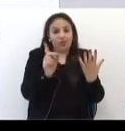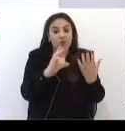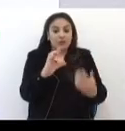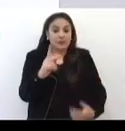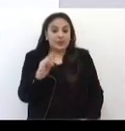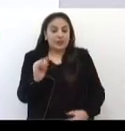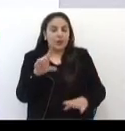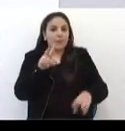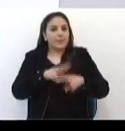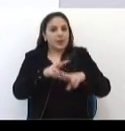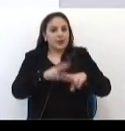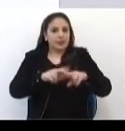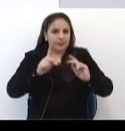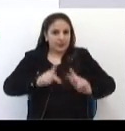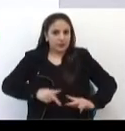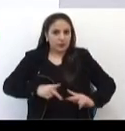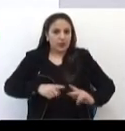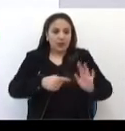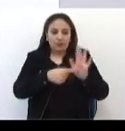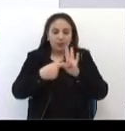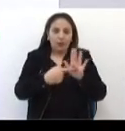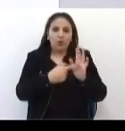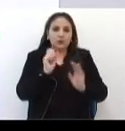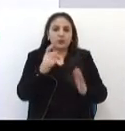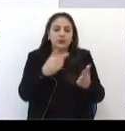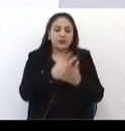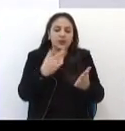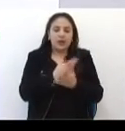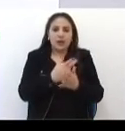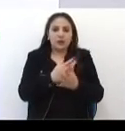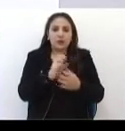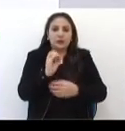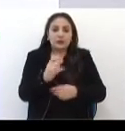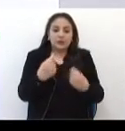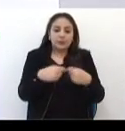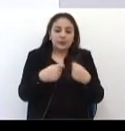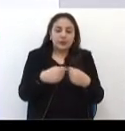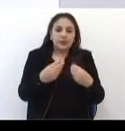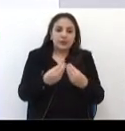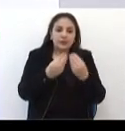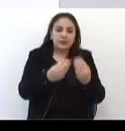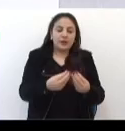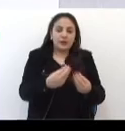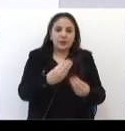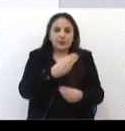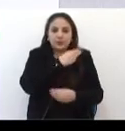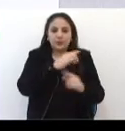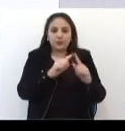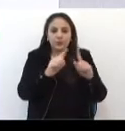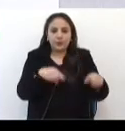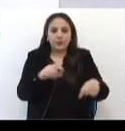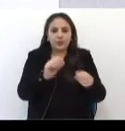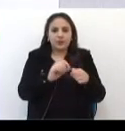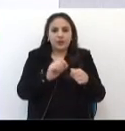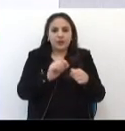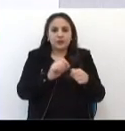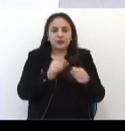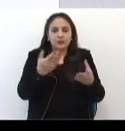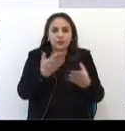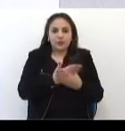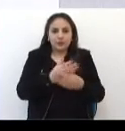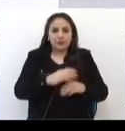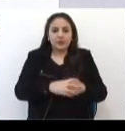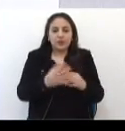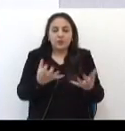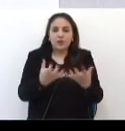prender ninguém. A CPI ela faz apontamentos e acaba encaminhando, se tiver irregularidades, ao Ministério Público, que ali sim é aberto um processo. Então eu